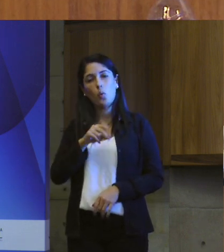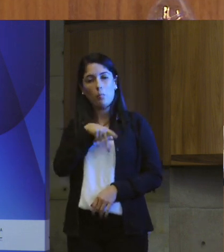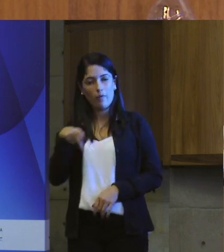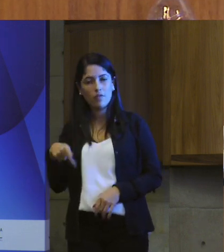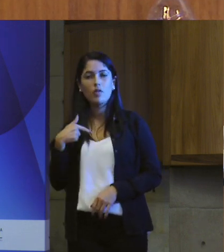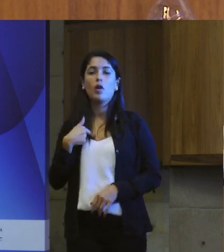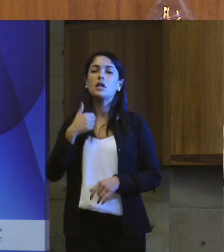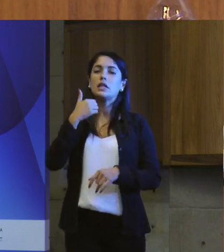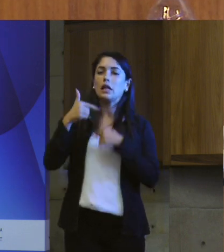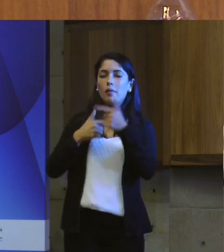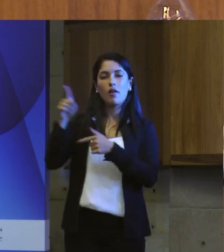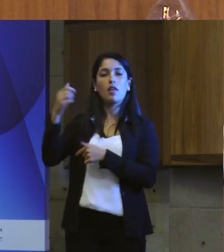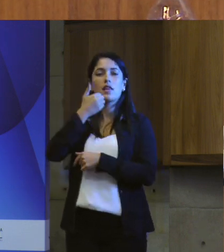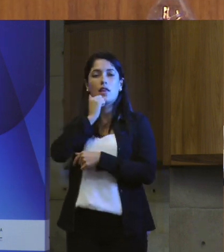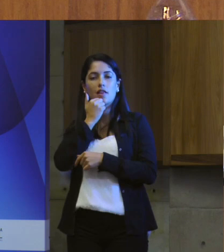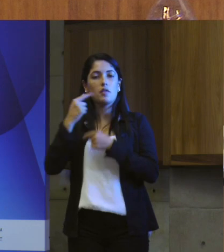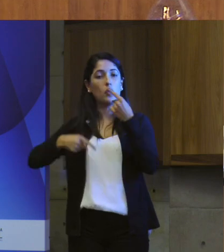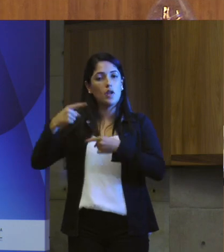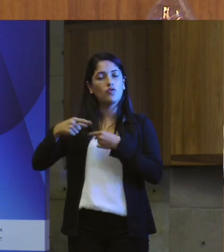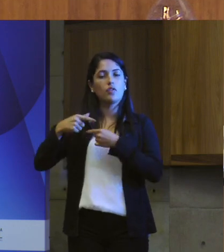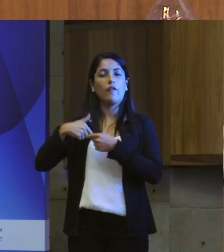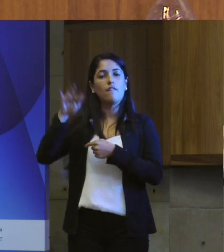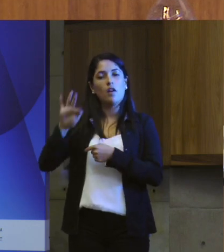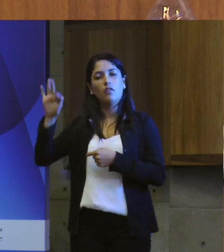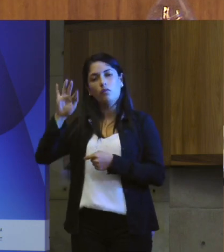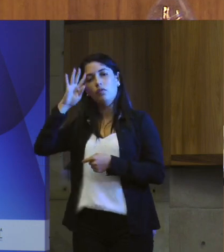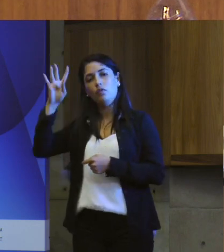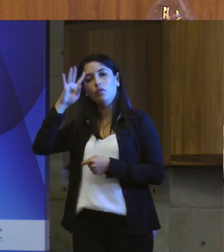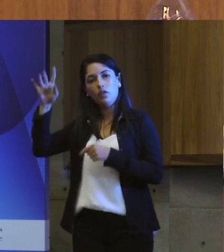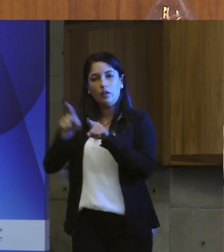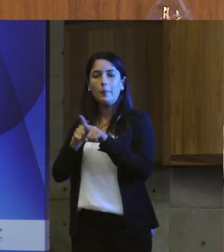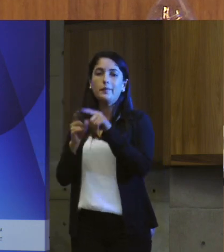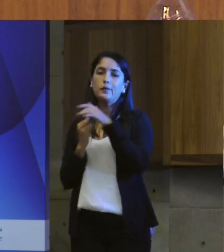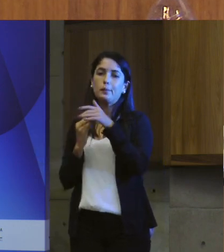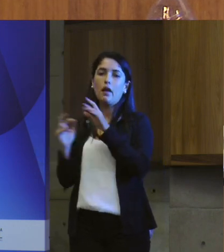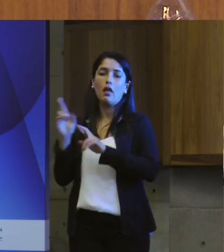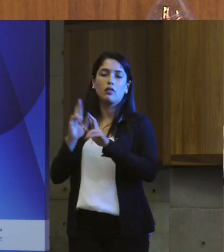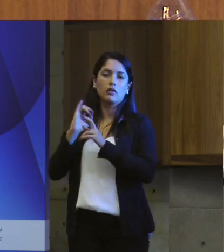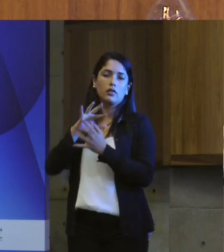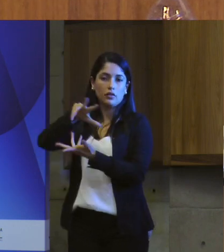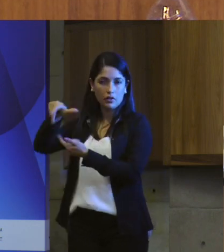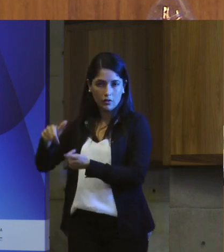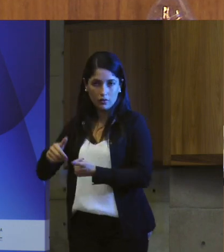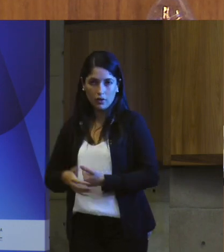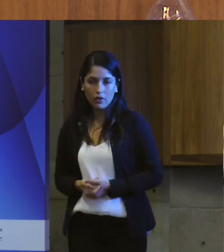departamento de ciência política da faculdade de filosofia e do instituto de relações internacionais é